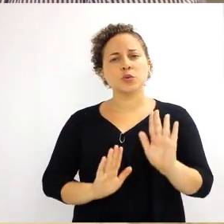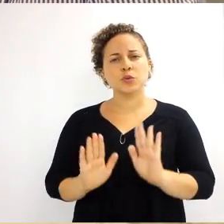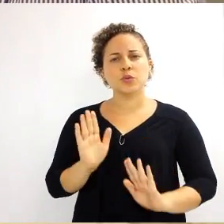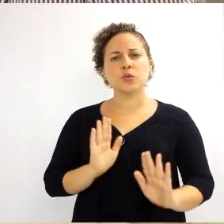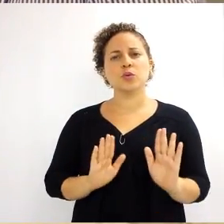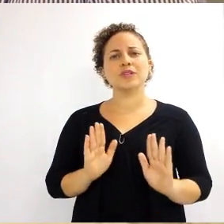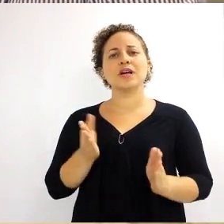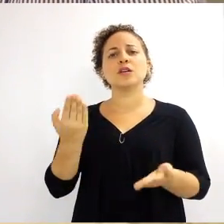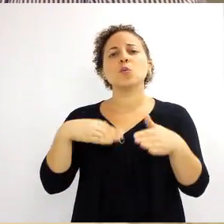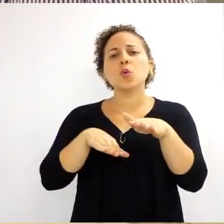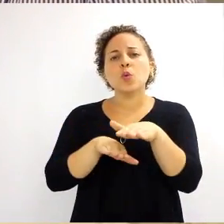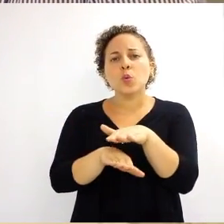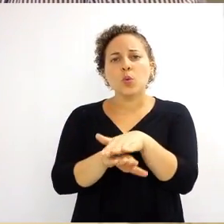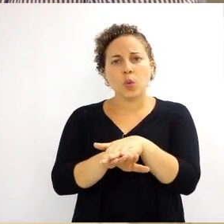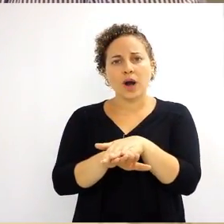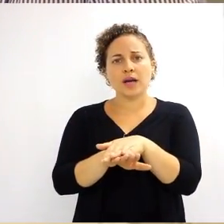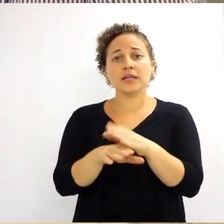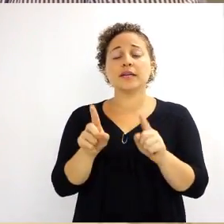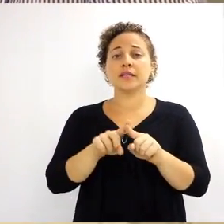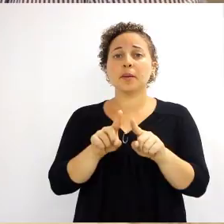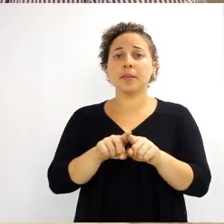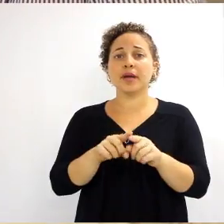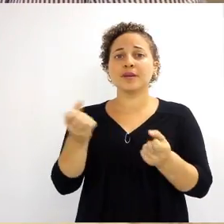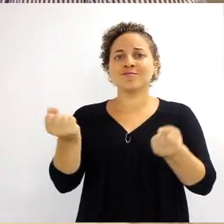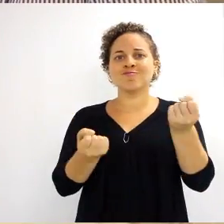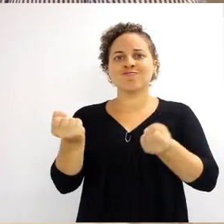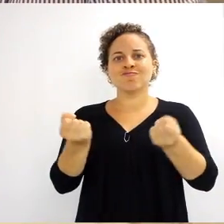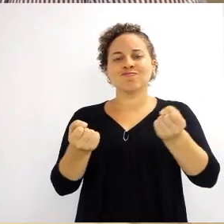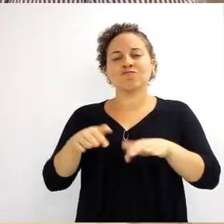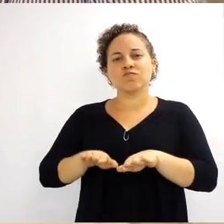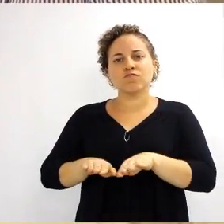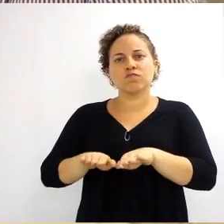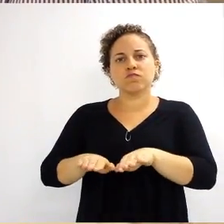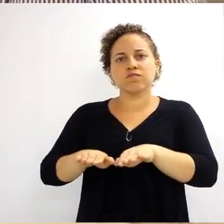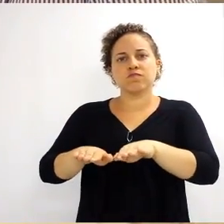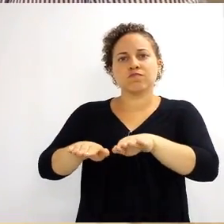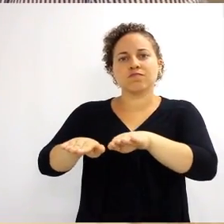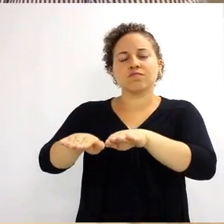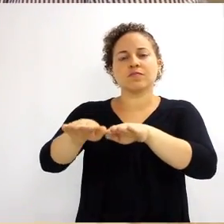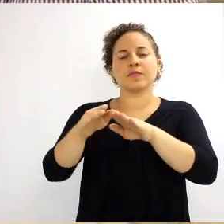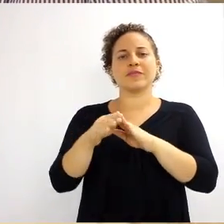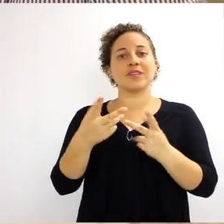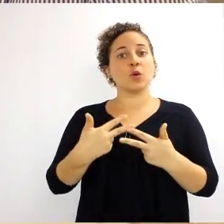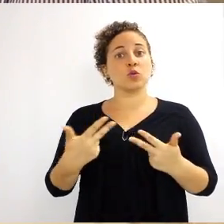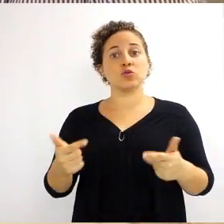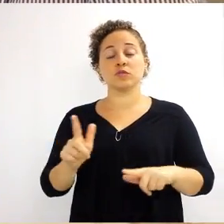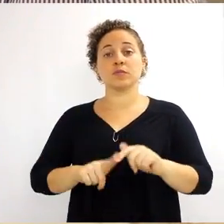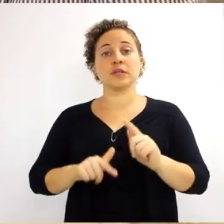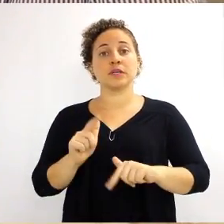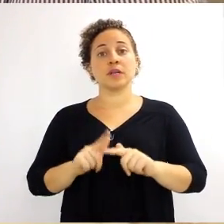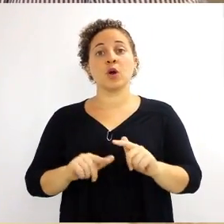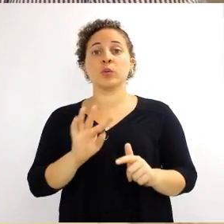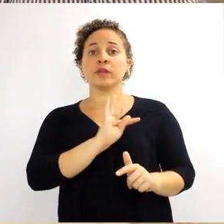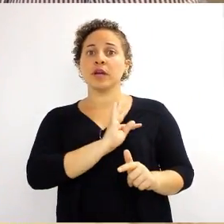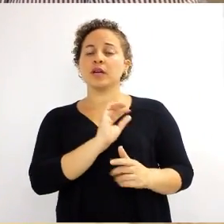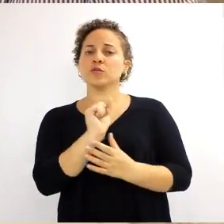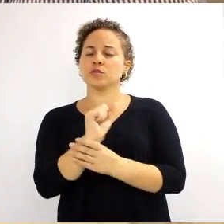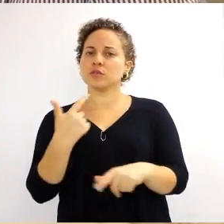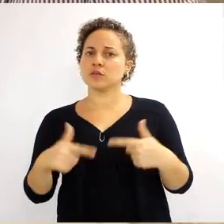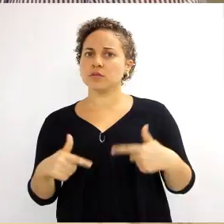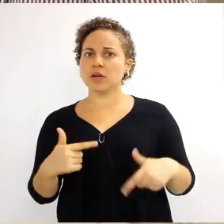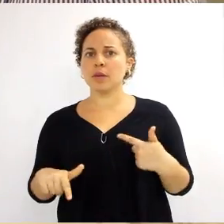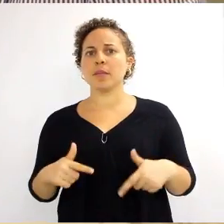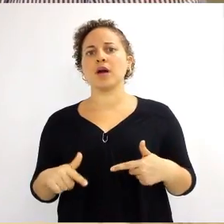o armazenamento e o transporte, né, dessas cargas. Tem cargas que não pode tomar sol, por exemplo. Então o técnico de segurança também se